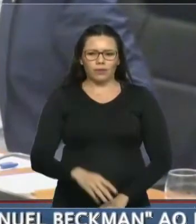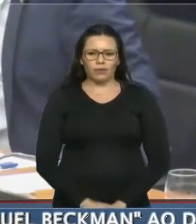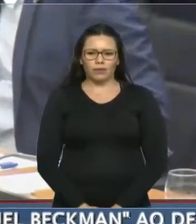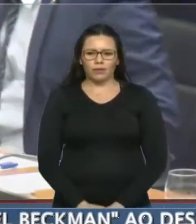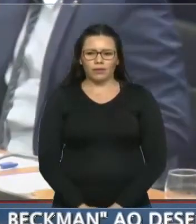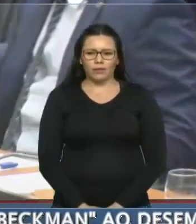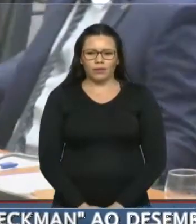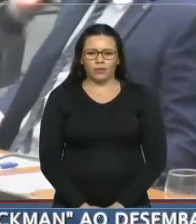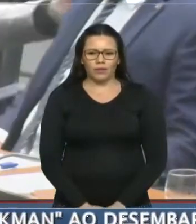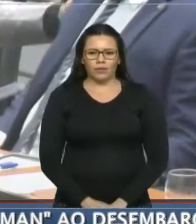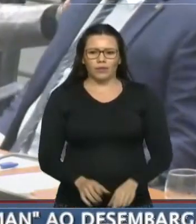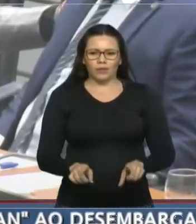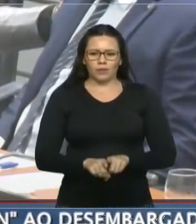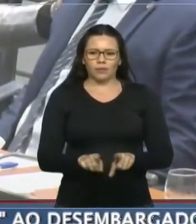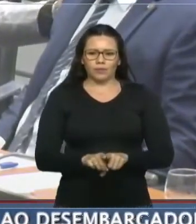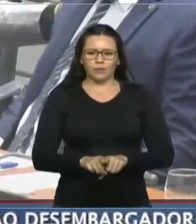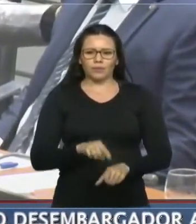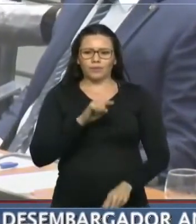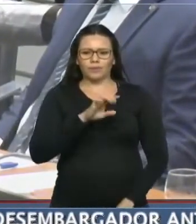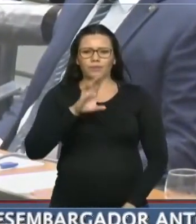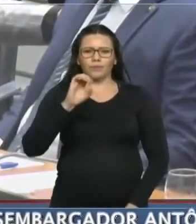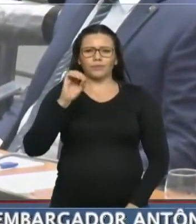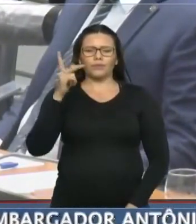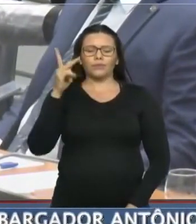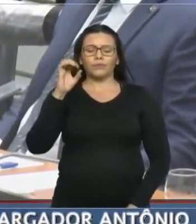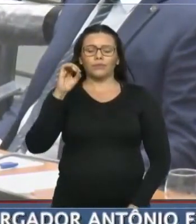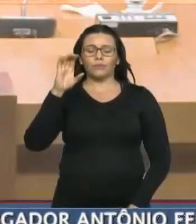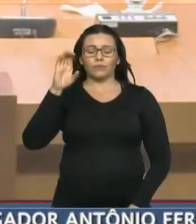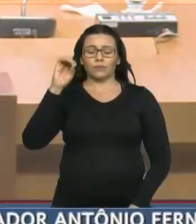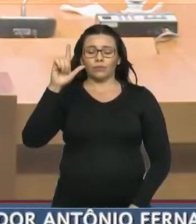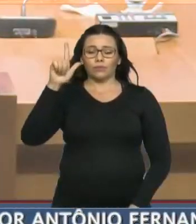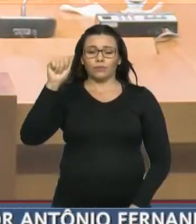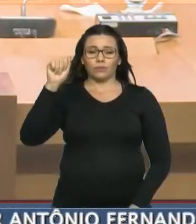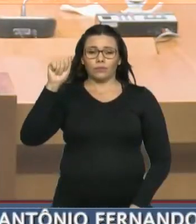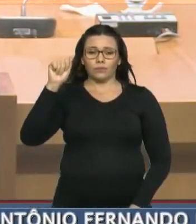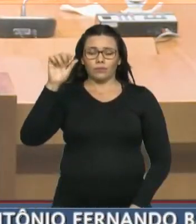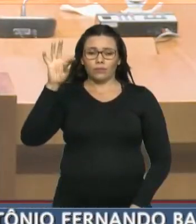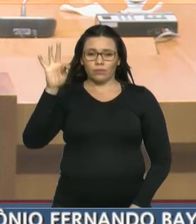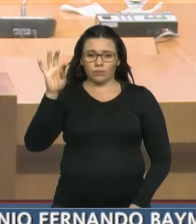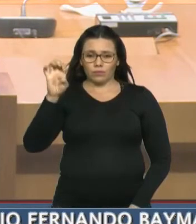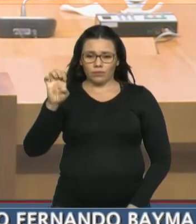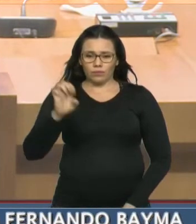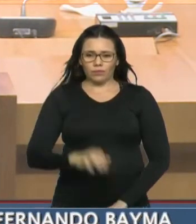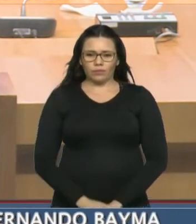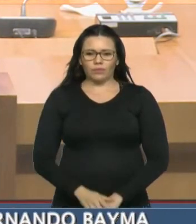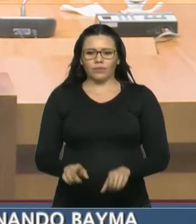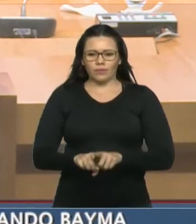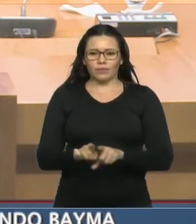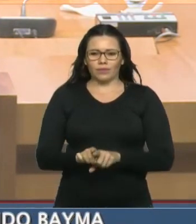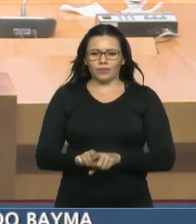Chocolate e o doutor Telindo, como sempre, né? O chefão